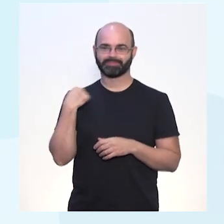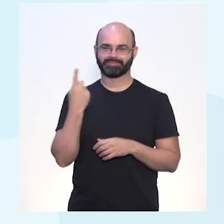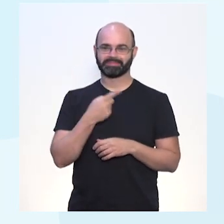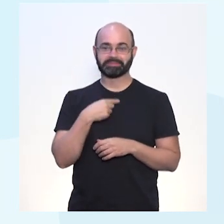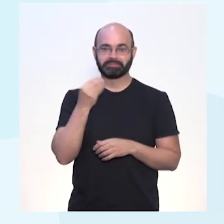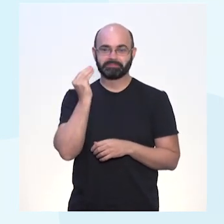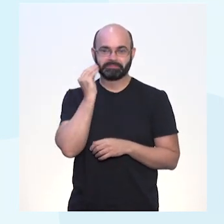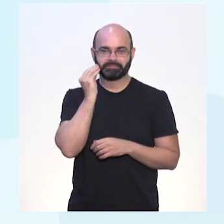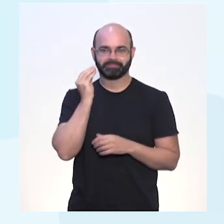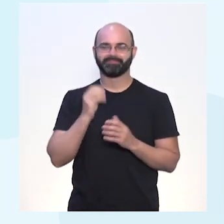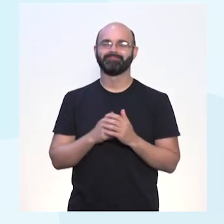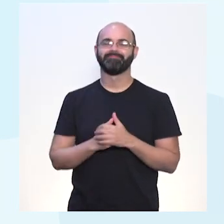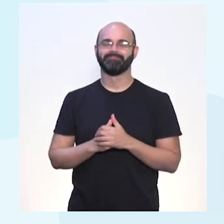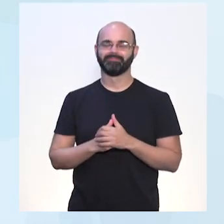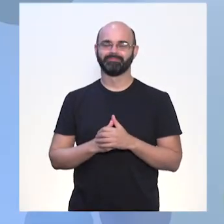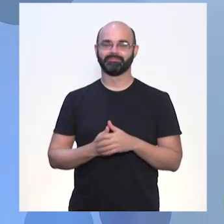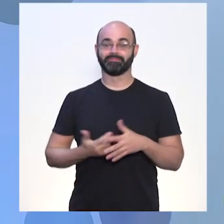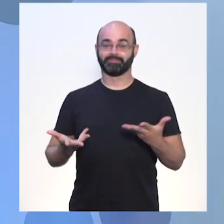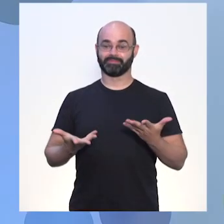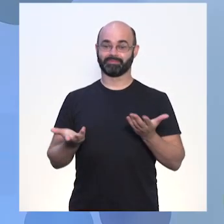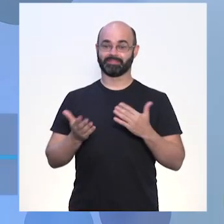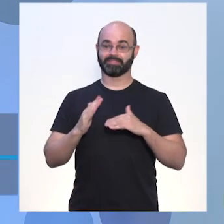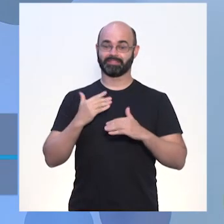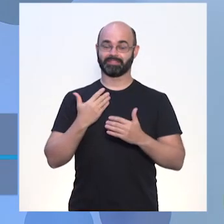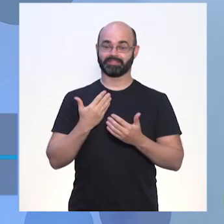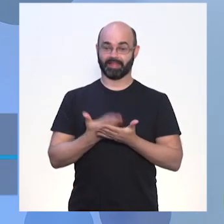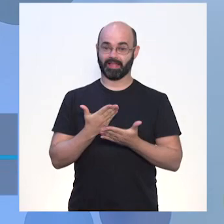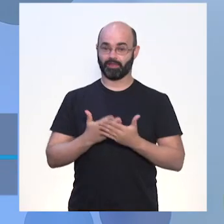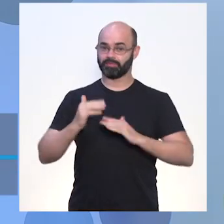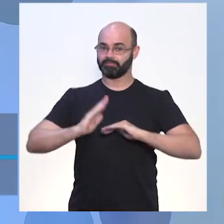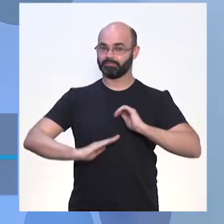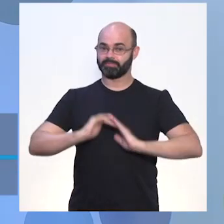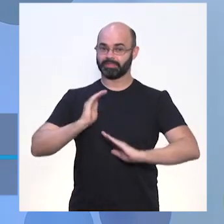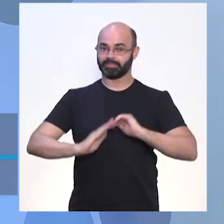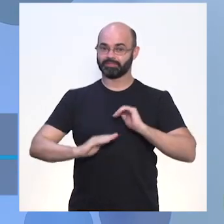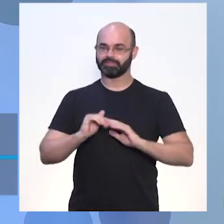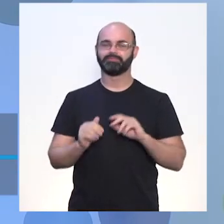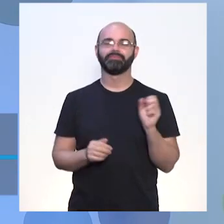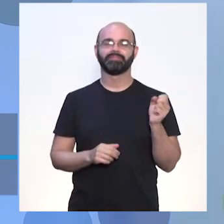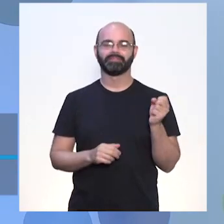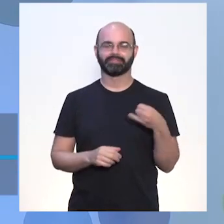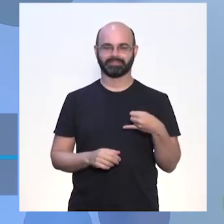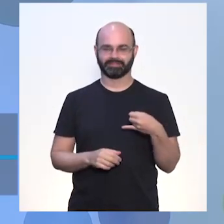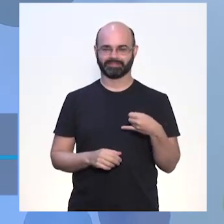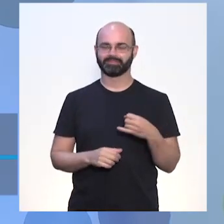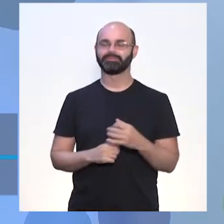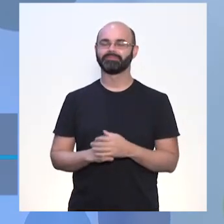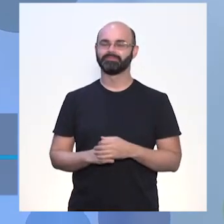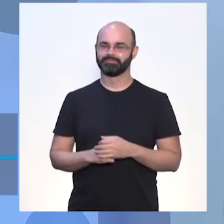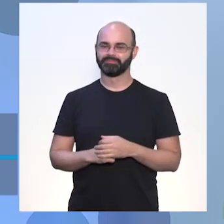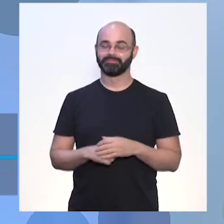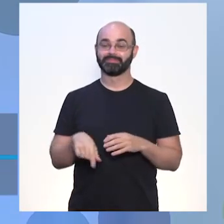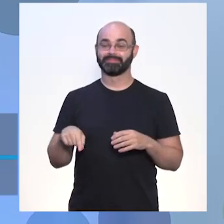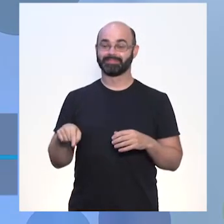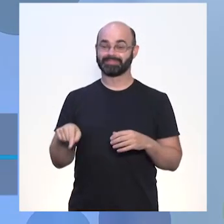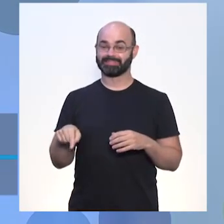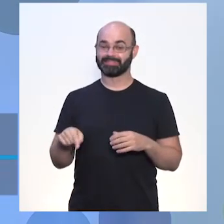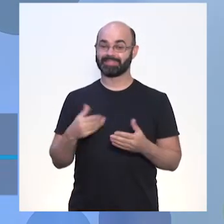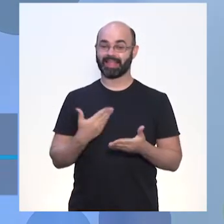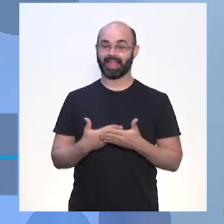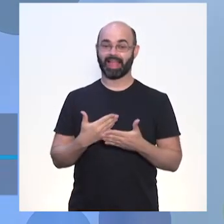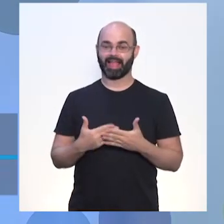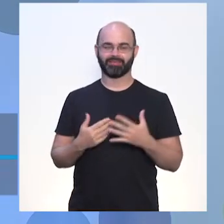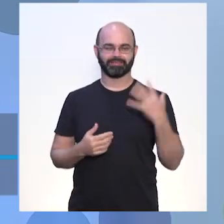hoje. Bom, então a aula de hoje envolve prática. E aí, para deixar essa aula praticamente